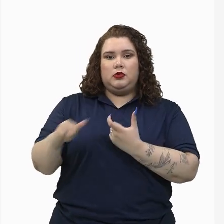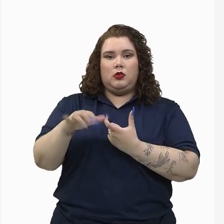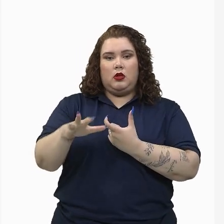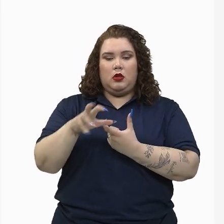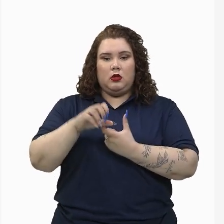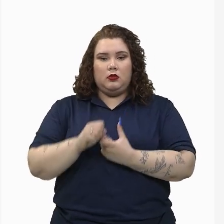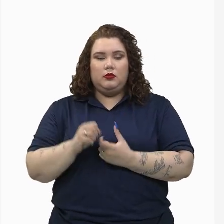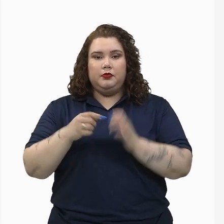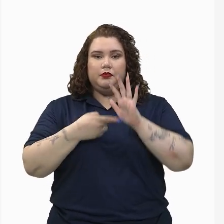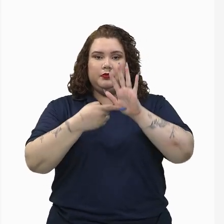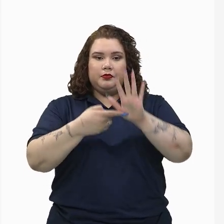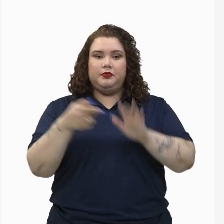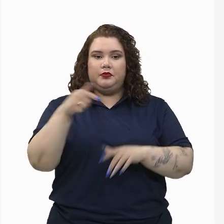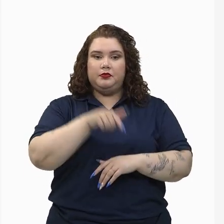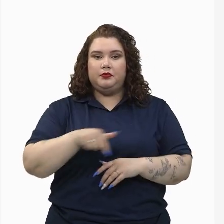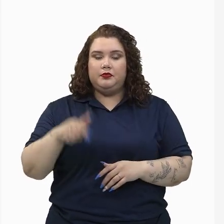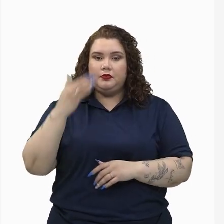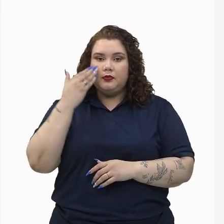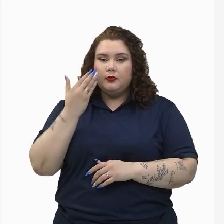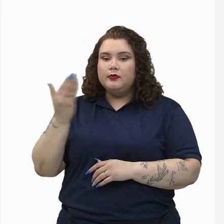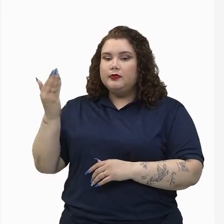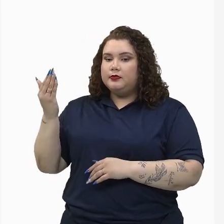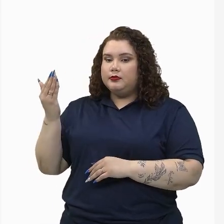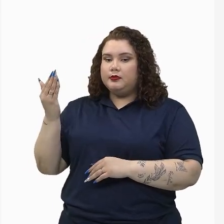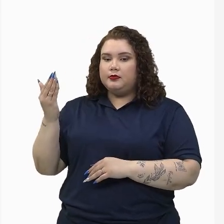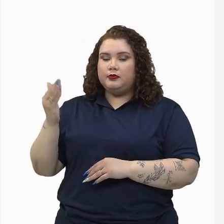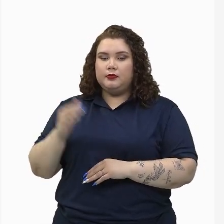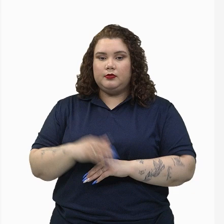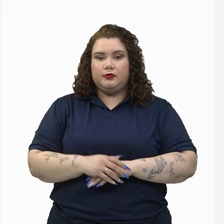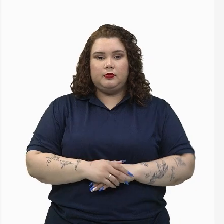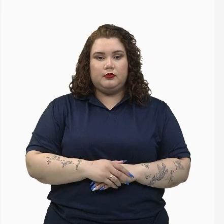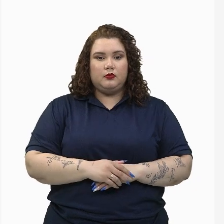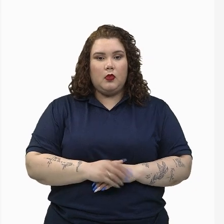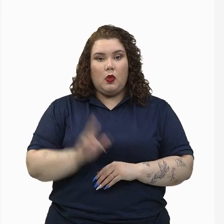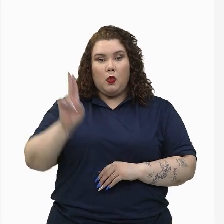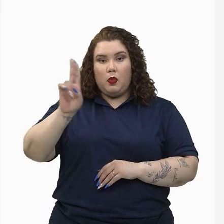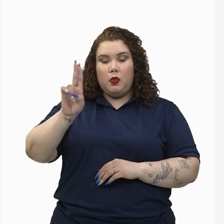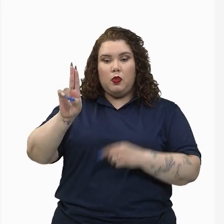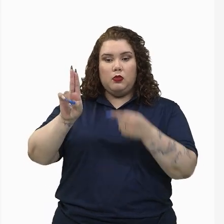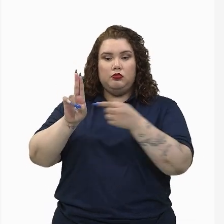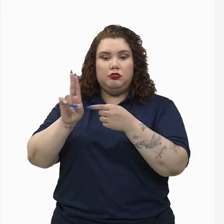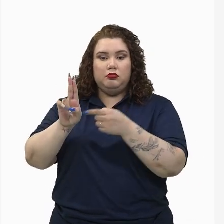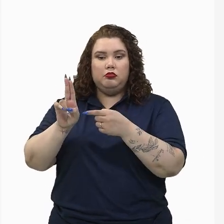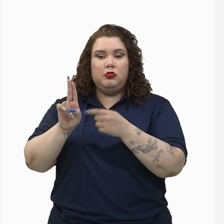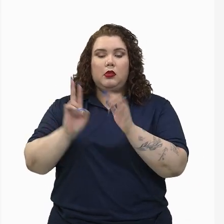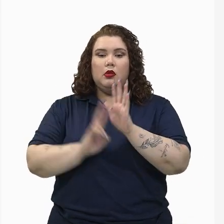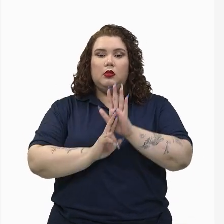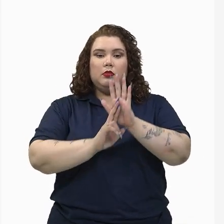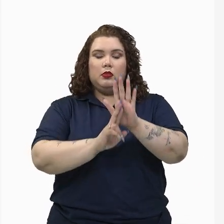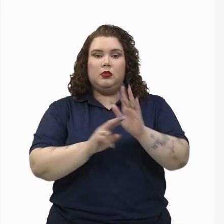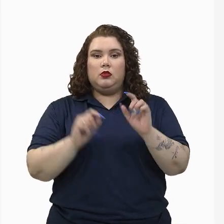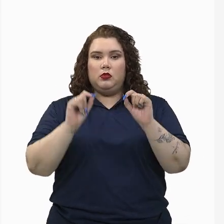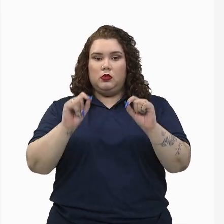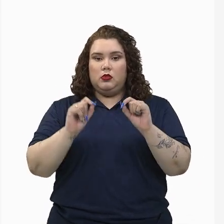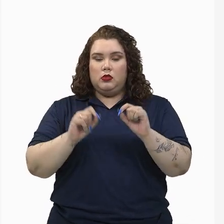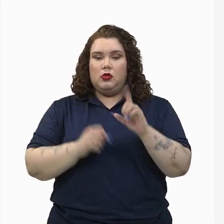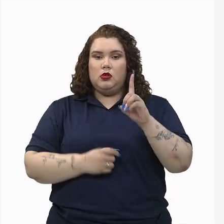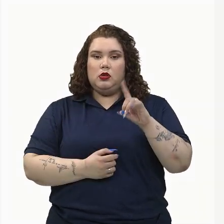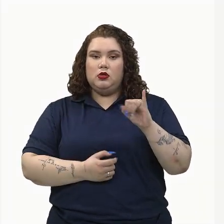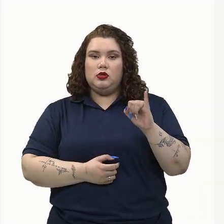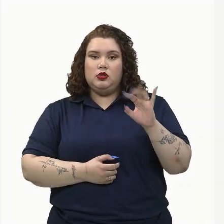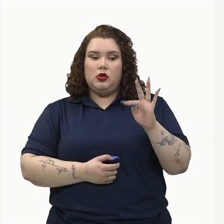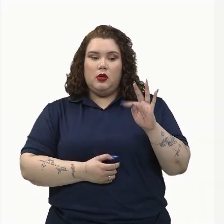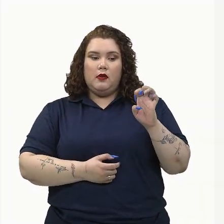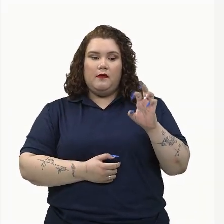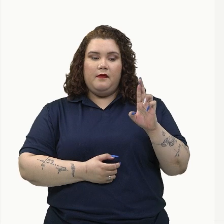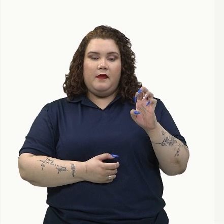equação matemática, nós temos aí que o U, esse U aí, pessoal, é a chamada diferença de